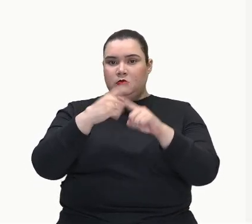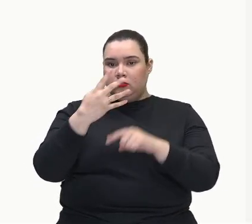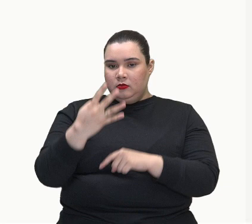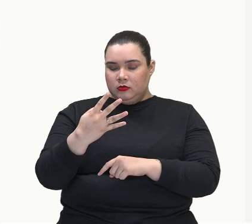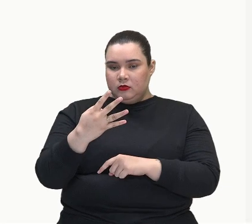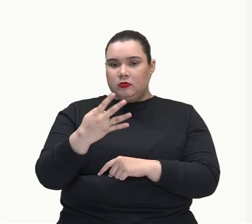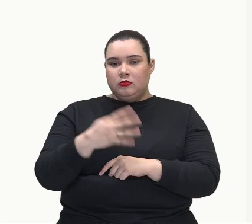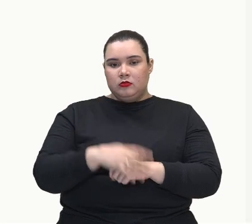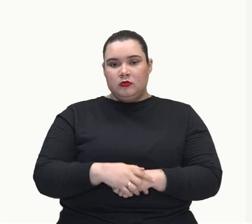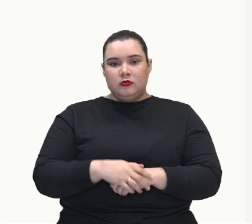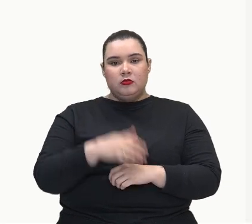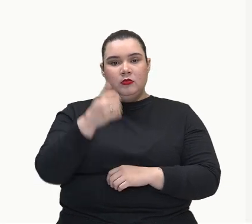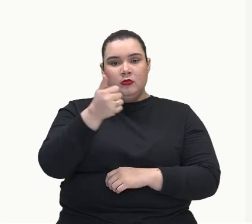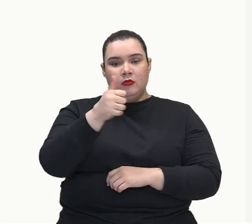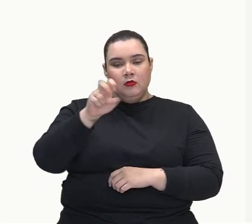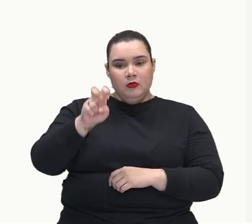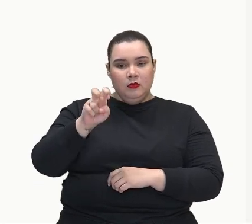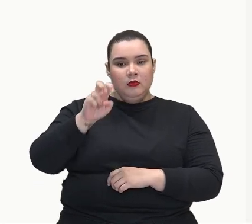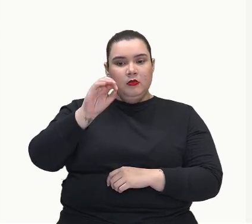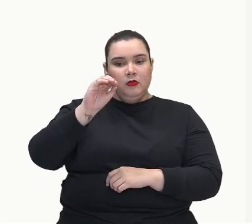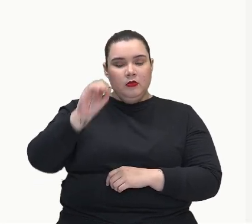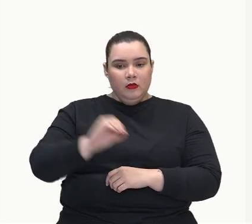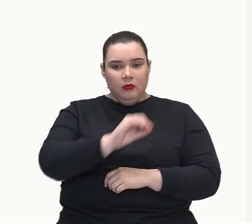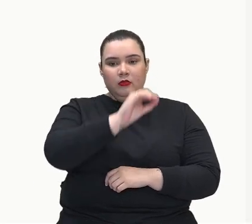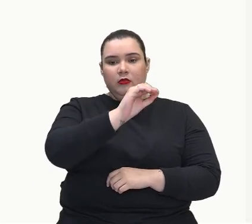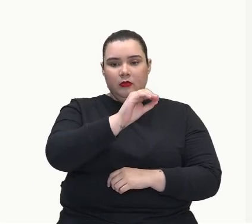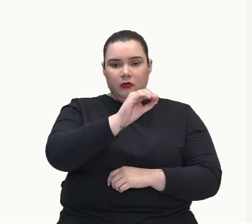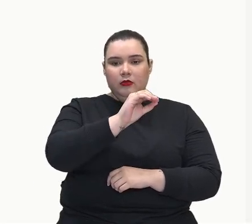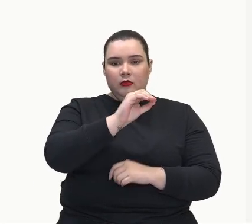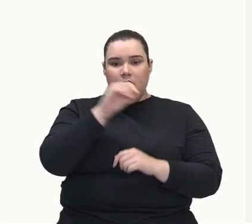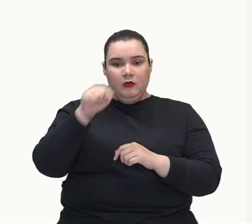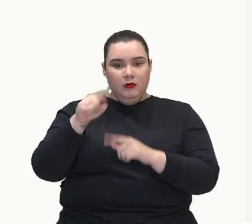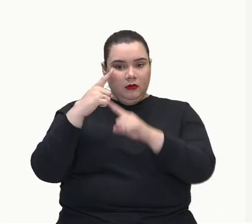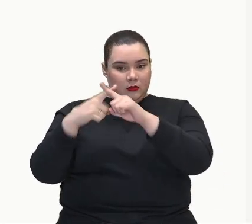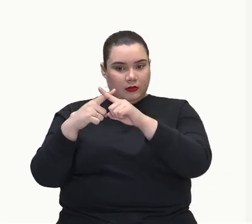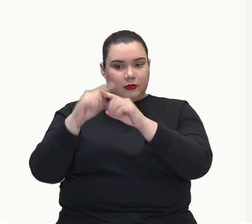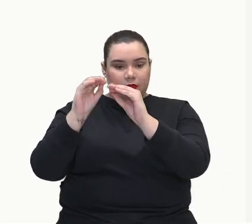Aí, agora, a gente passa o 15 dividindo. Vamos ter